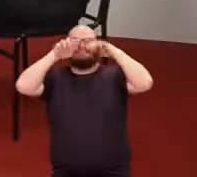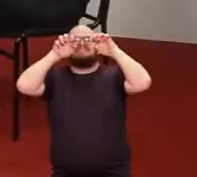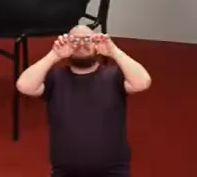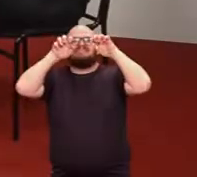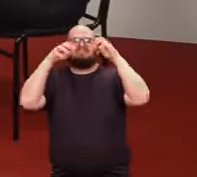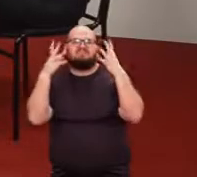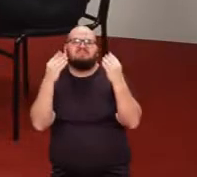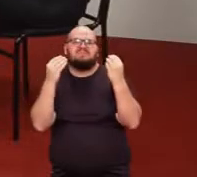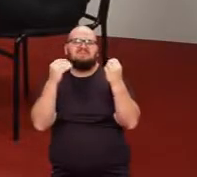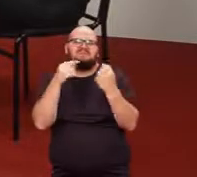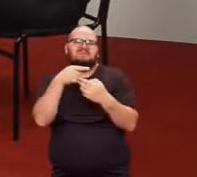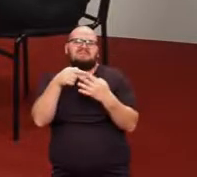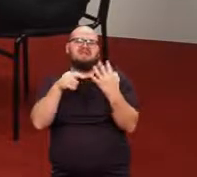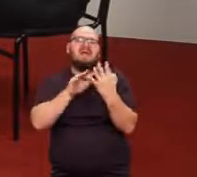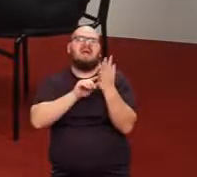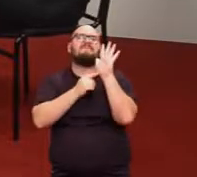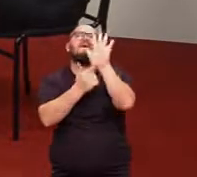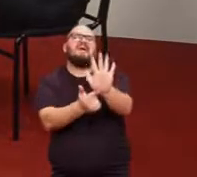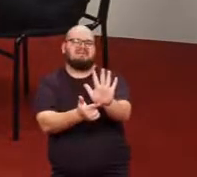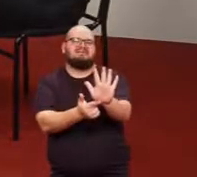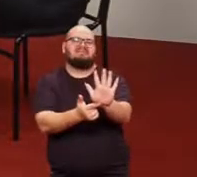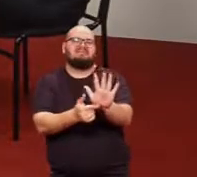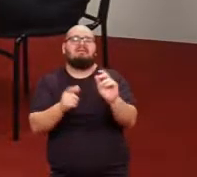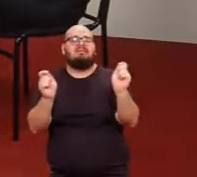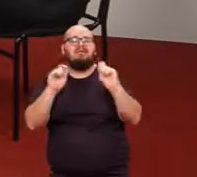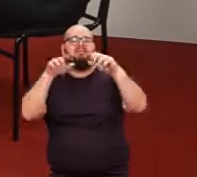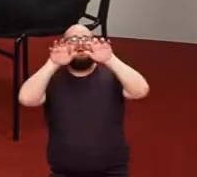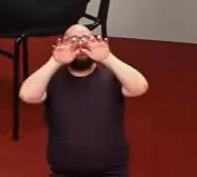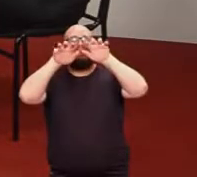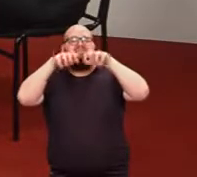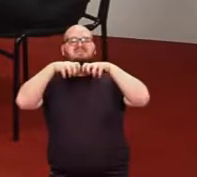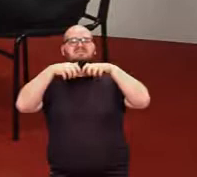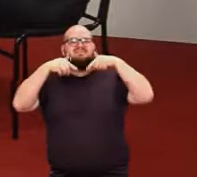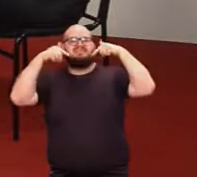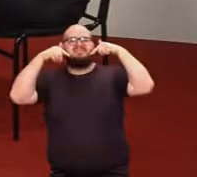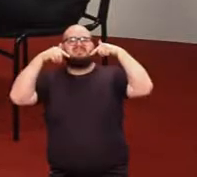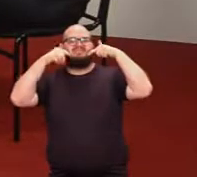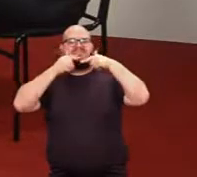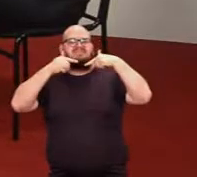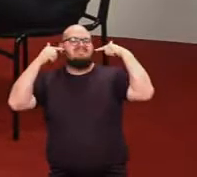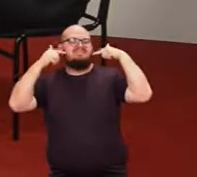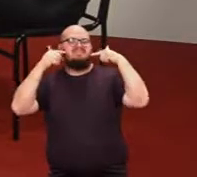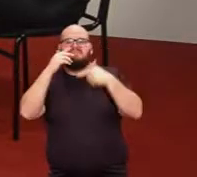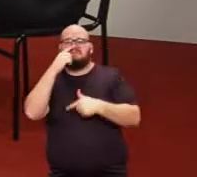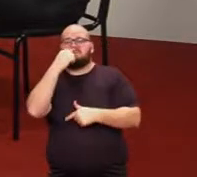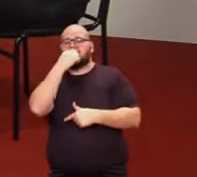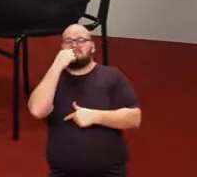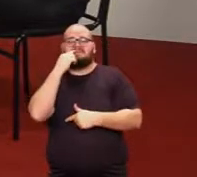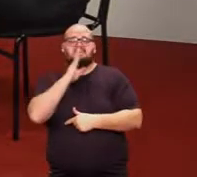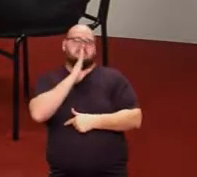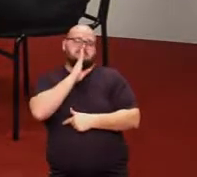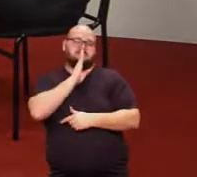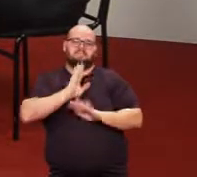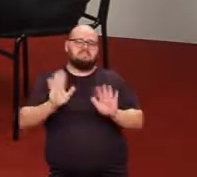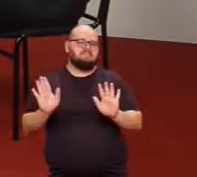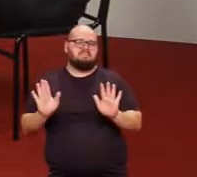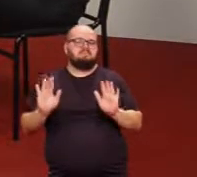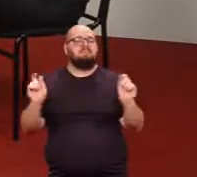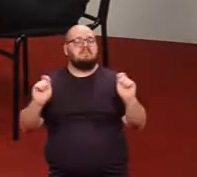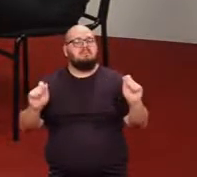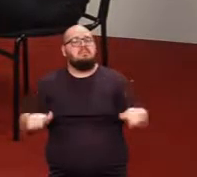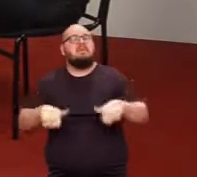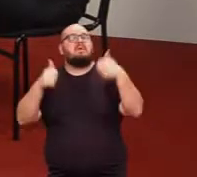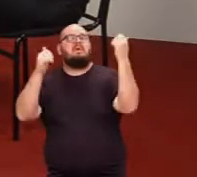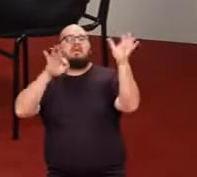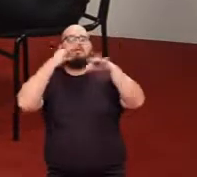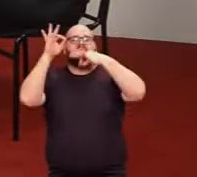arqueamento do lábio superior e a gente consegue, portanto, inativar parte dessa musculatura, fazendo com que o lábio não tenha uma elevação tão evidente. Olha